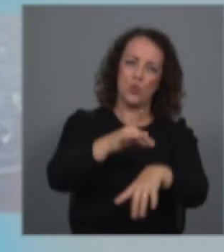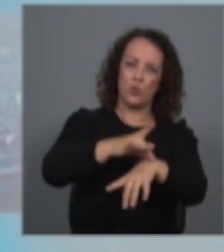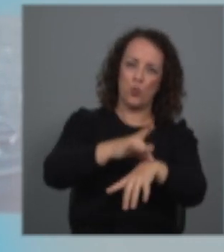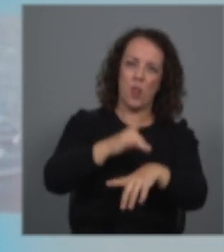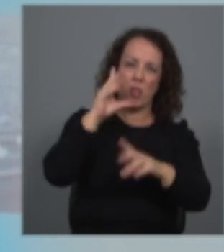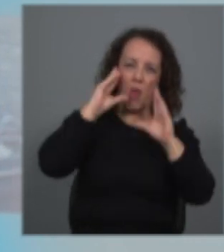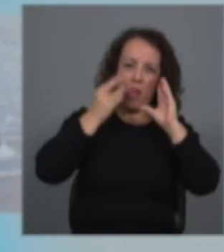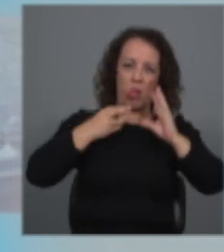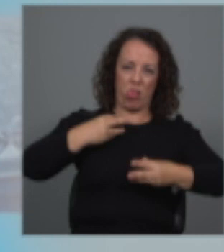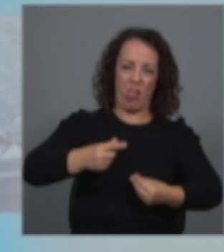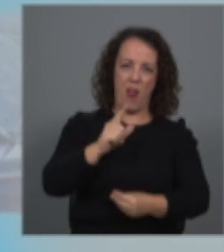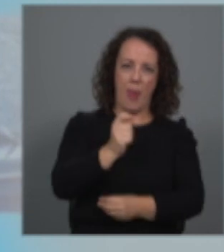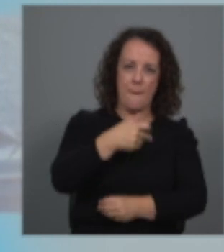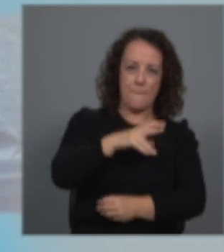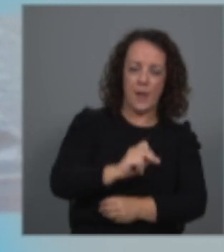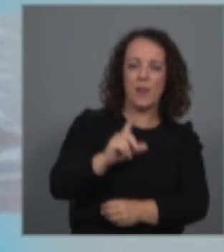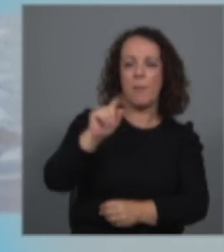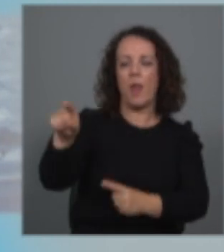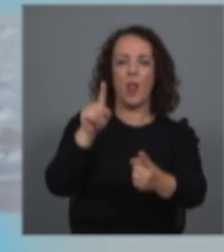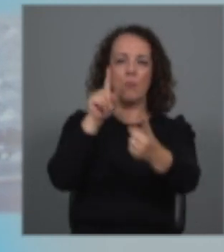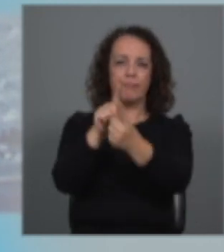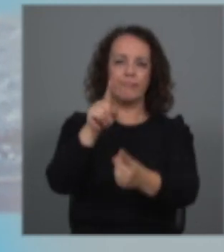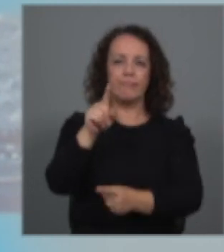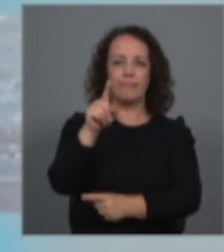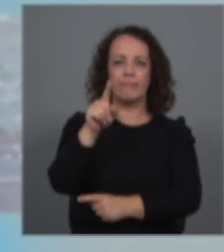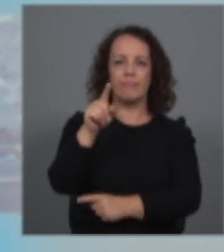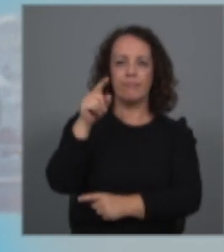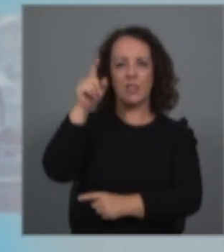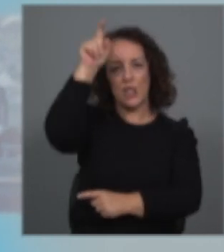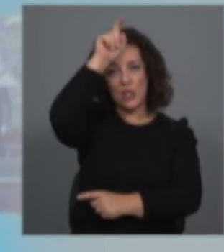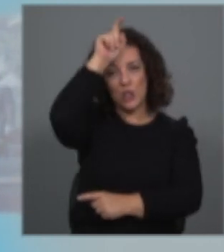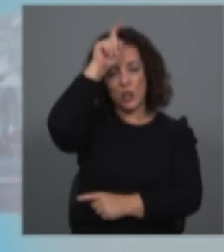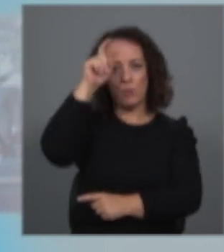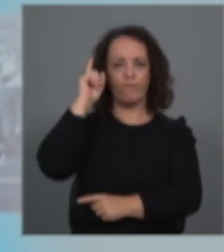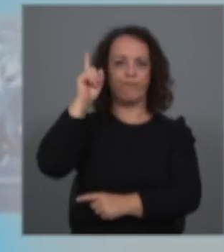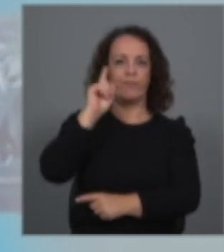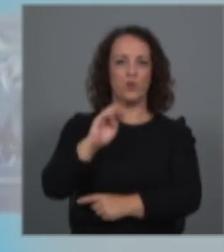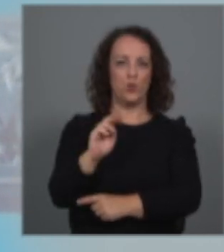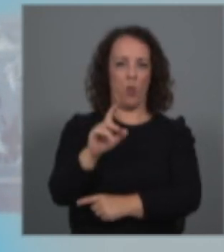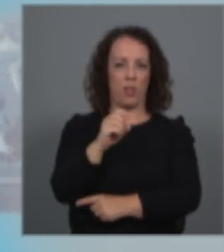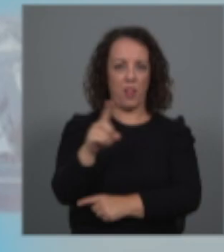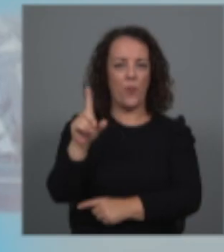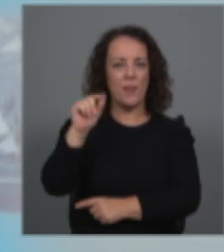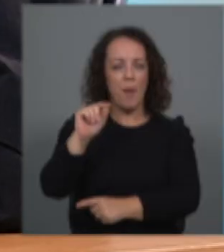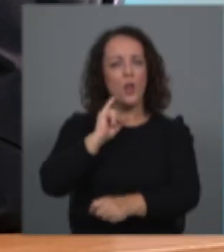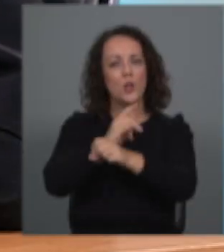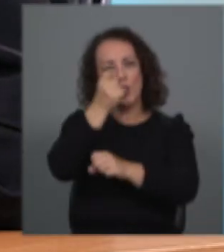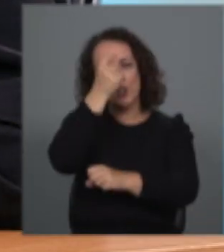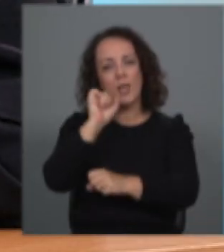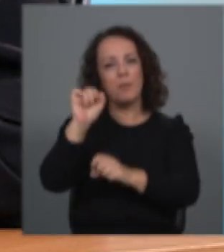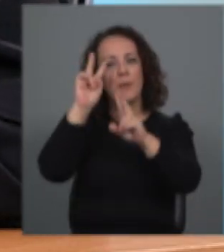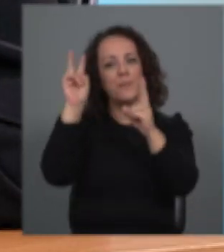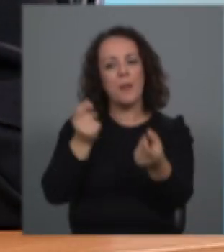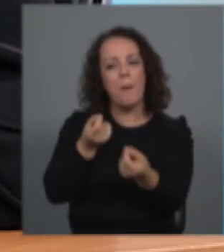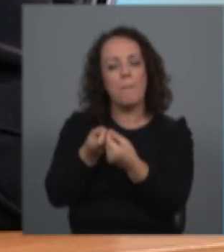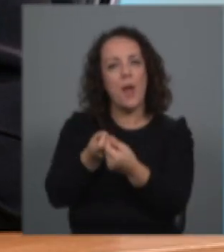Egito, e há também um outro episódio que pode ser inspirador, essa aproximação a um lobo, não é? Sim,